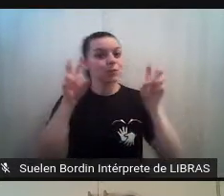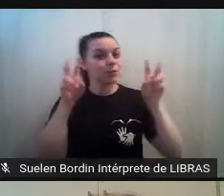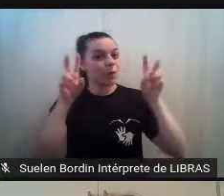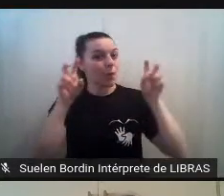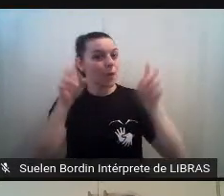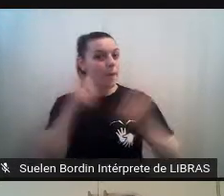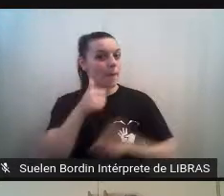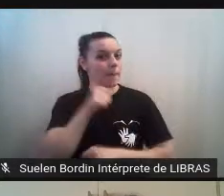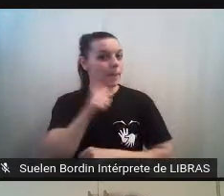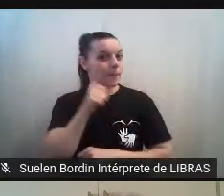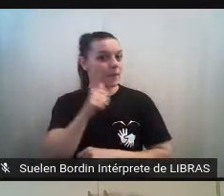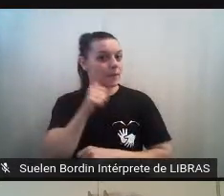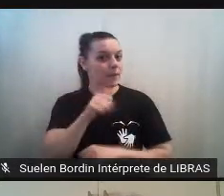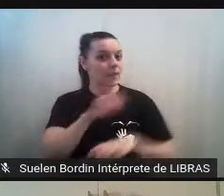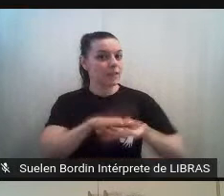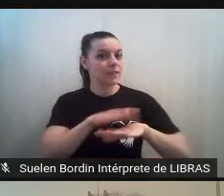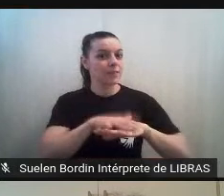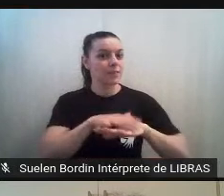tão importante.